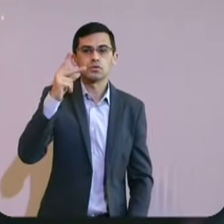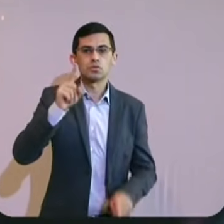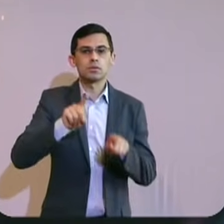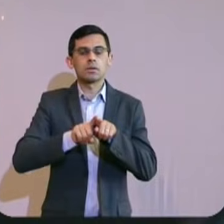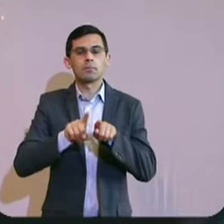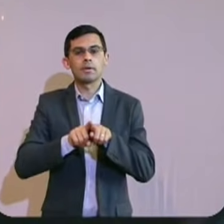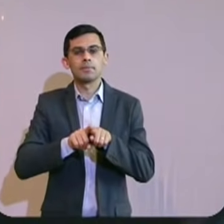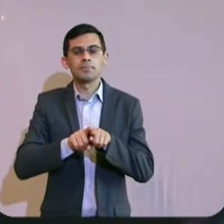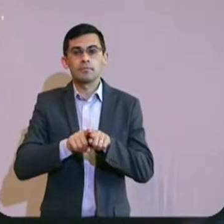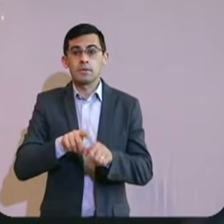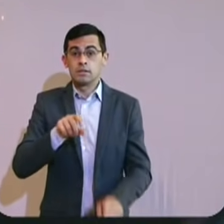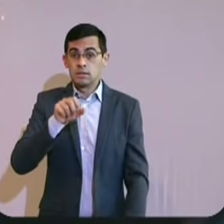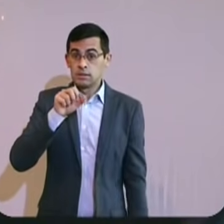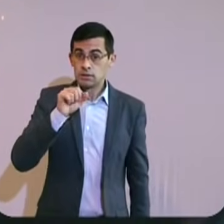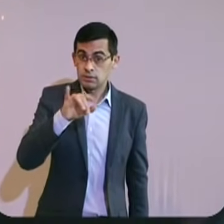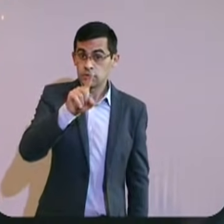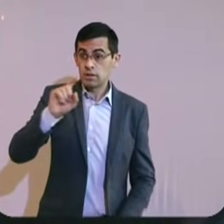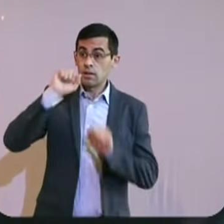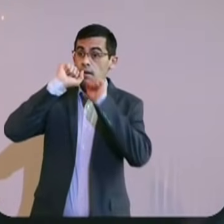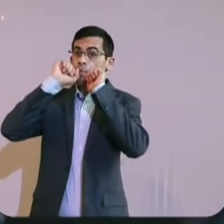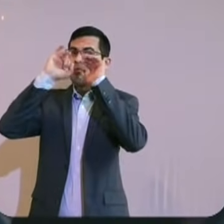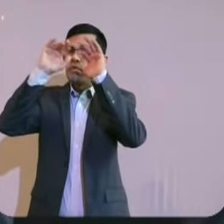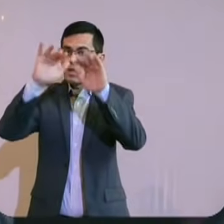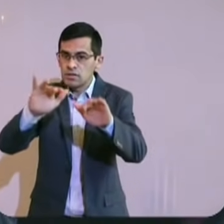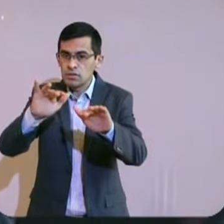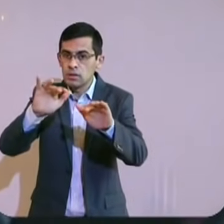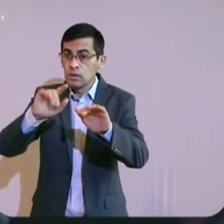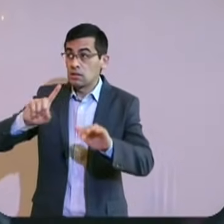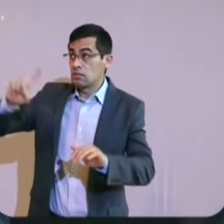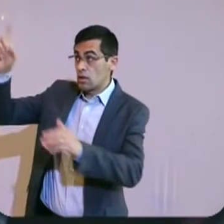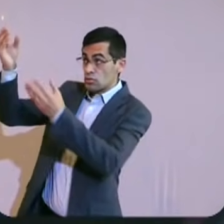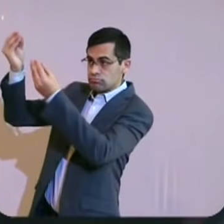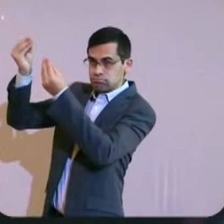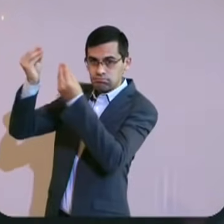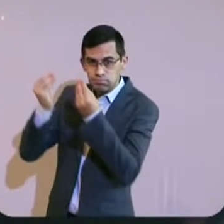E se você é uma bênção, Deus pode até te dar